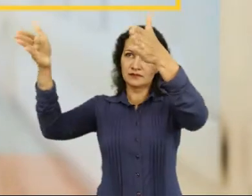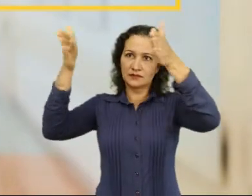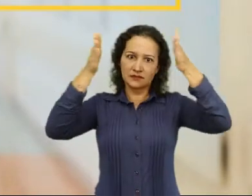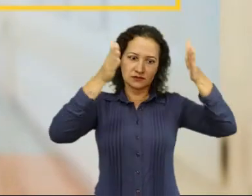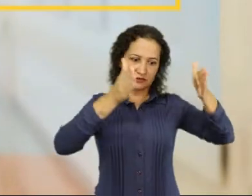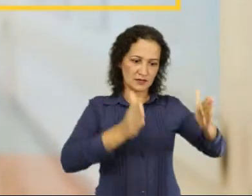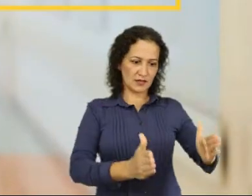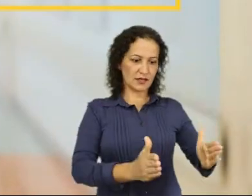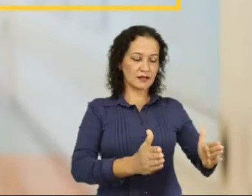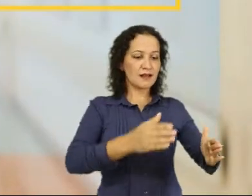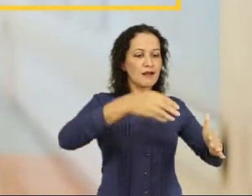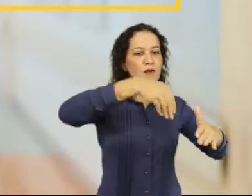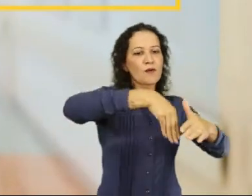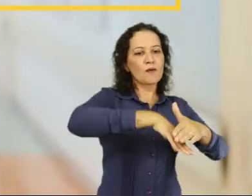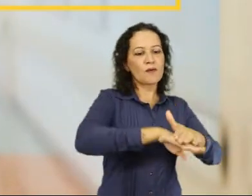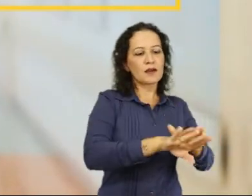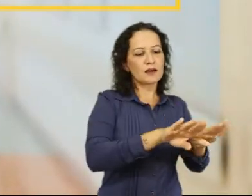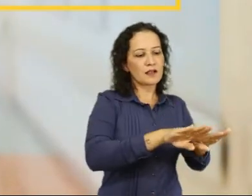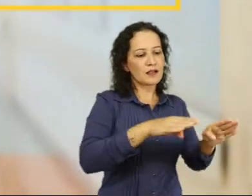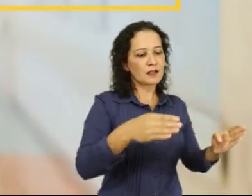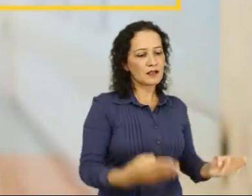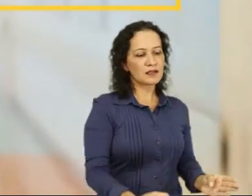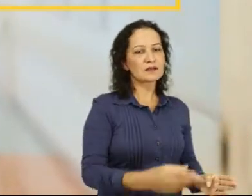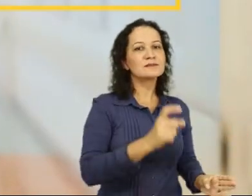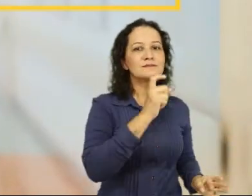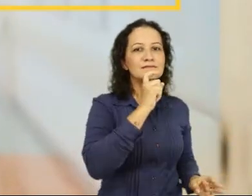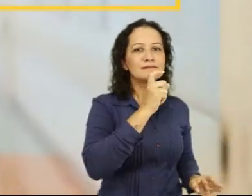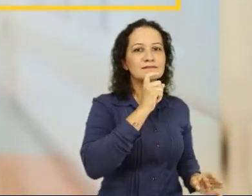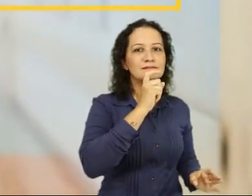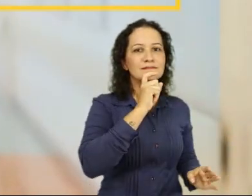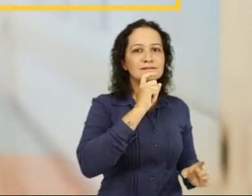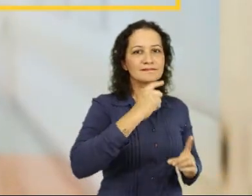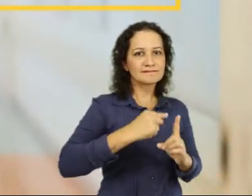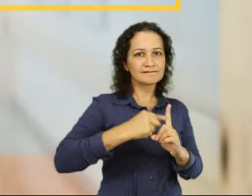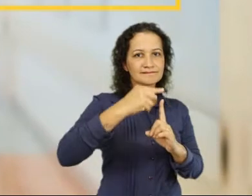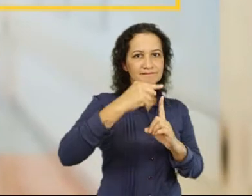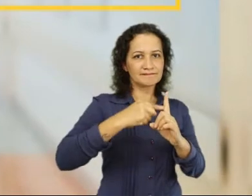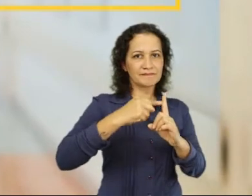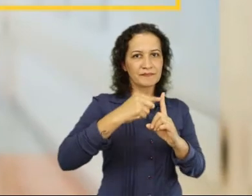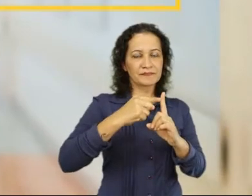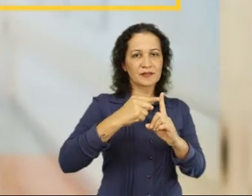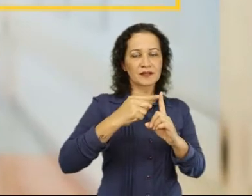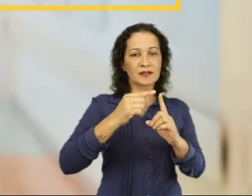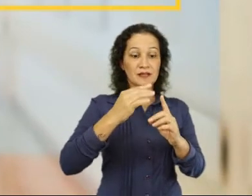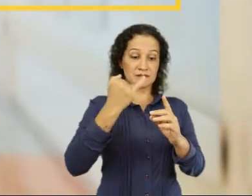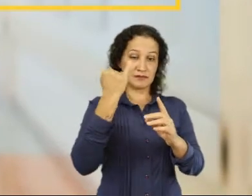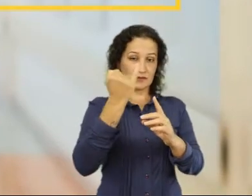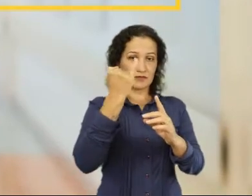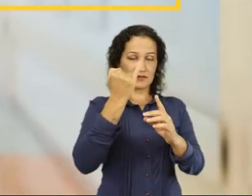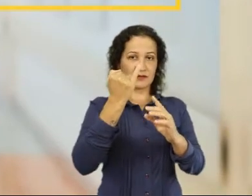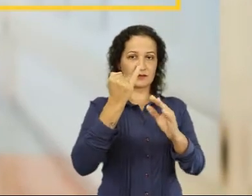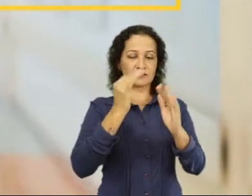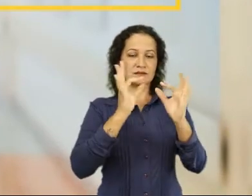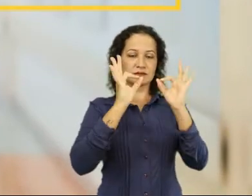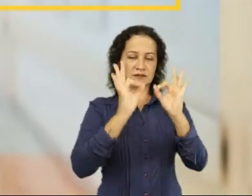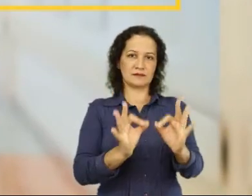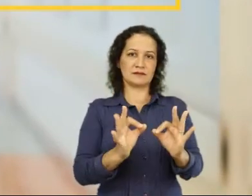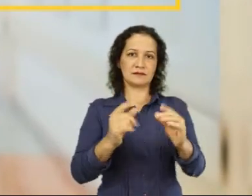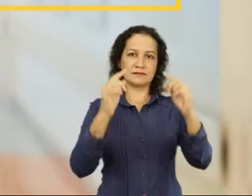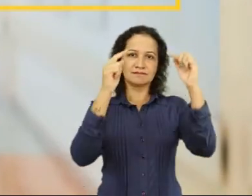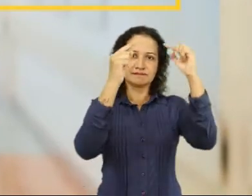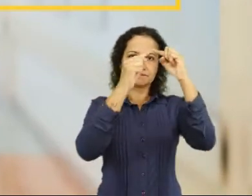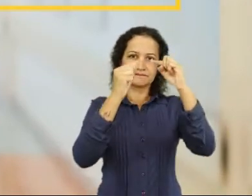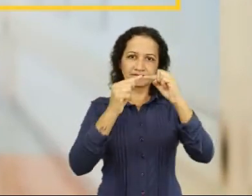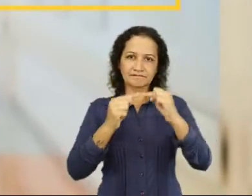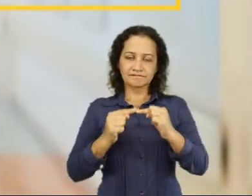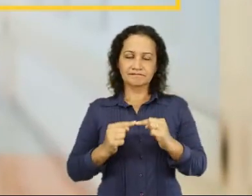refrigerador, sejam acondicionados em caixas térmicas, quando atingida a temperatura ideal nessas caixas térmicas. Outro